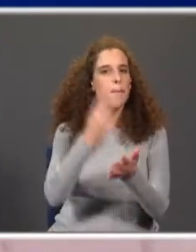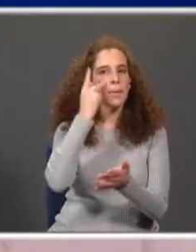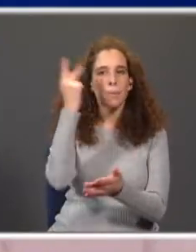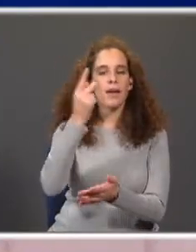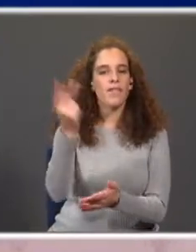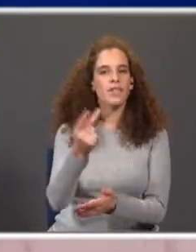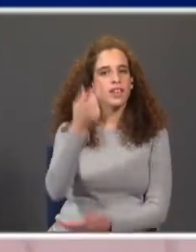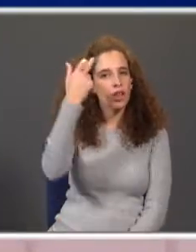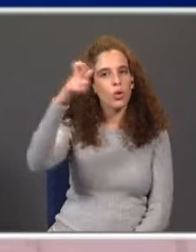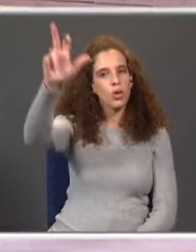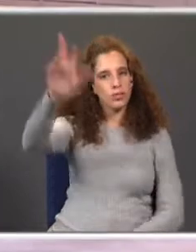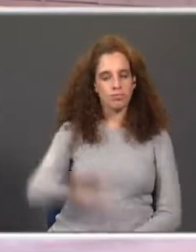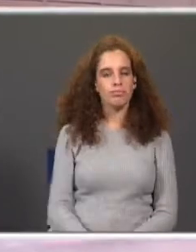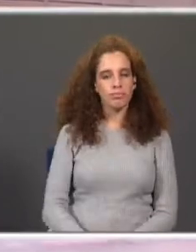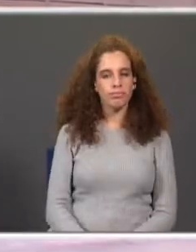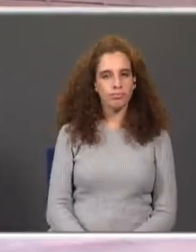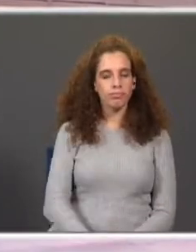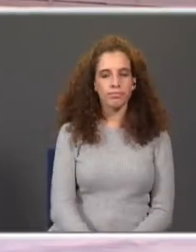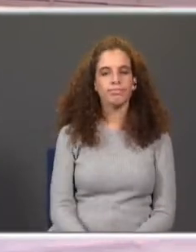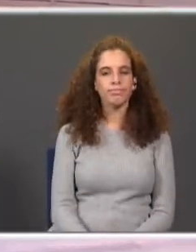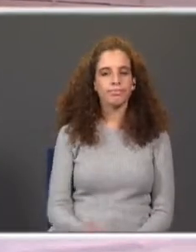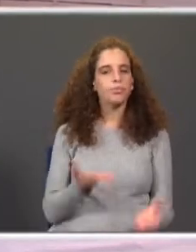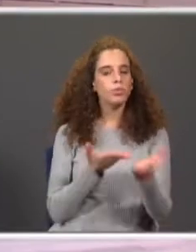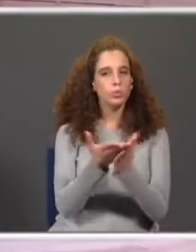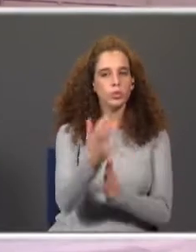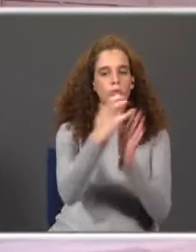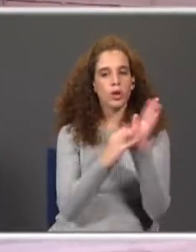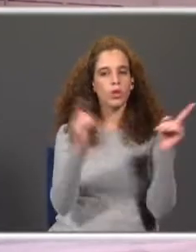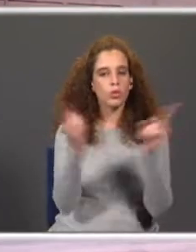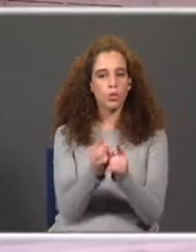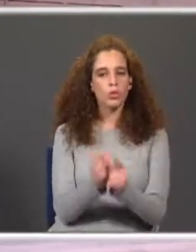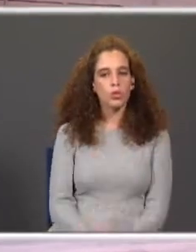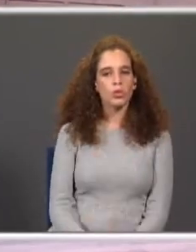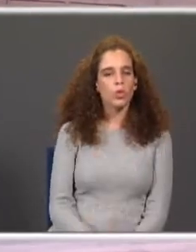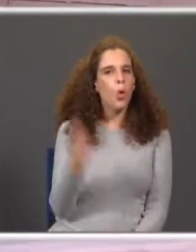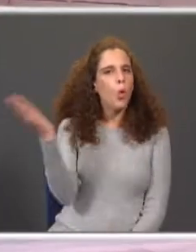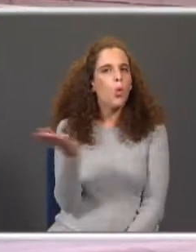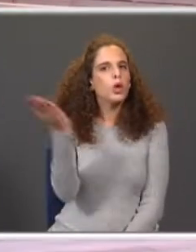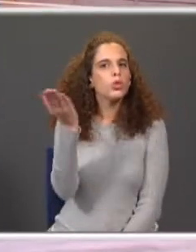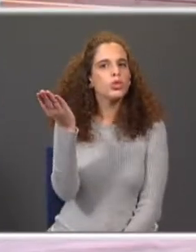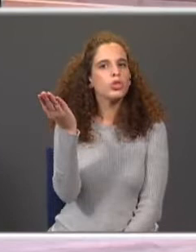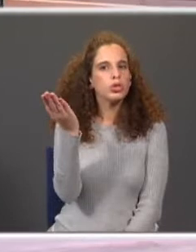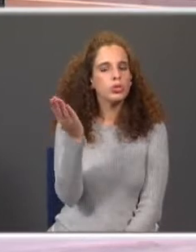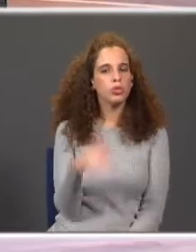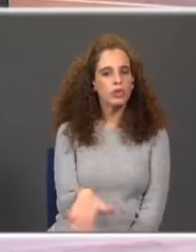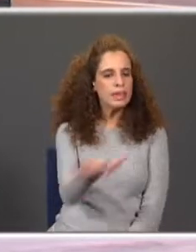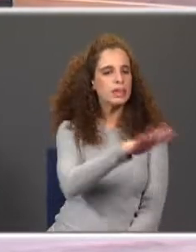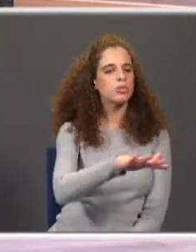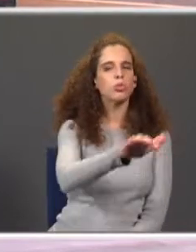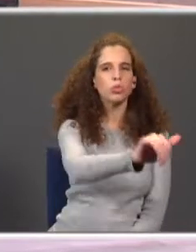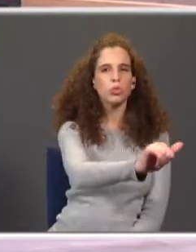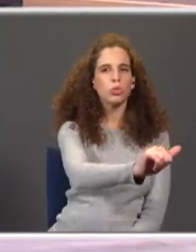vamos continuar com a nossa crónica de hoje, O Elogio do Subúrbio. Elogio, portanto,